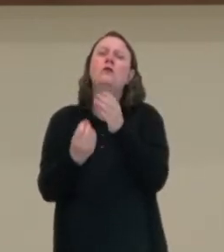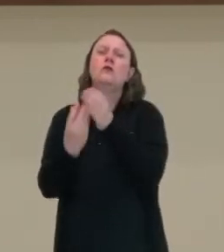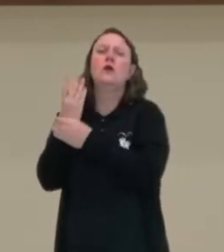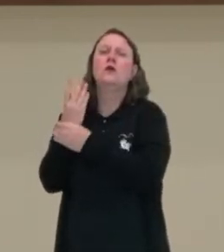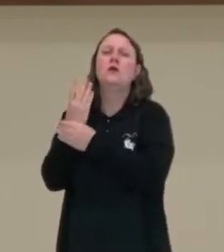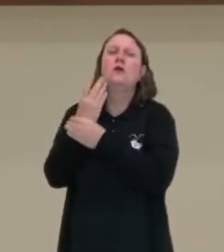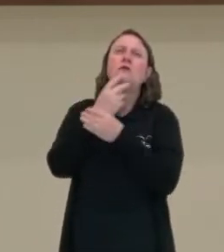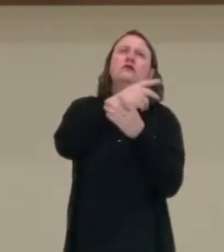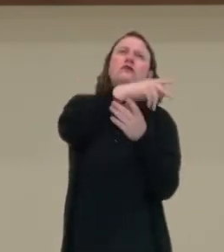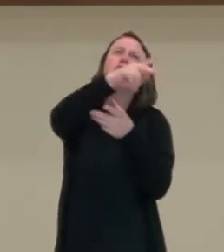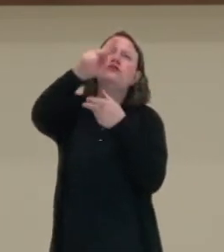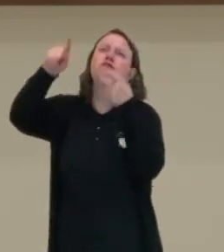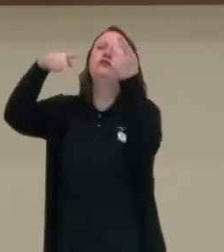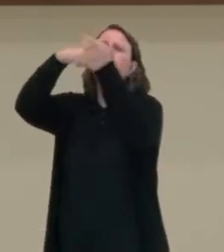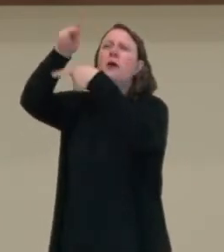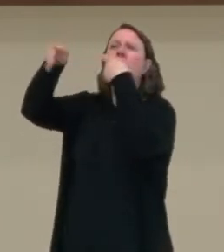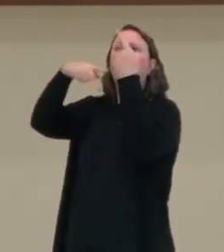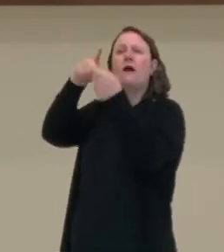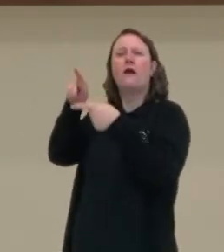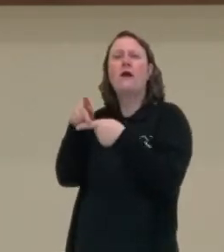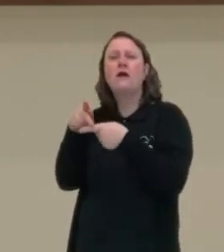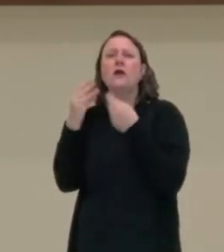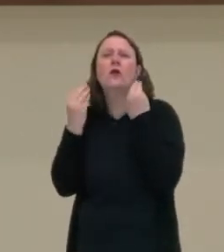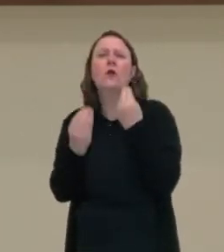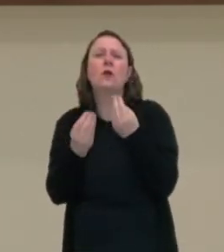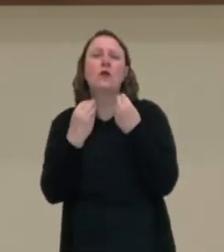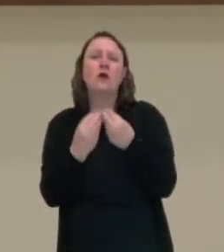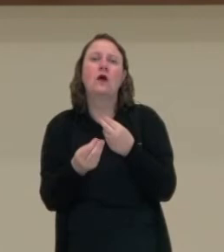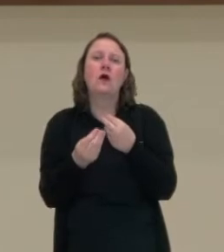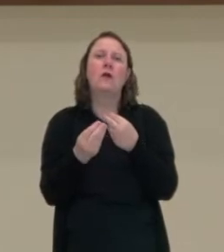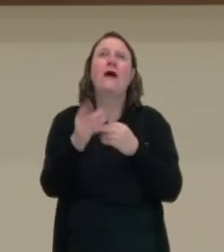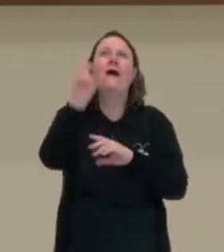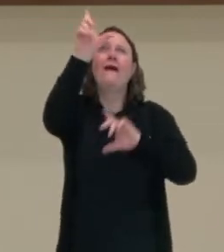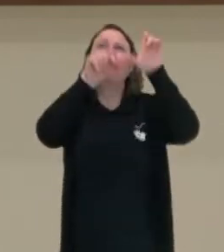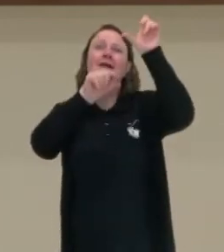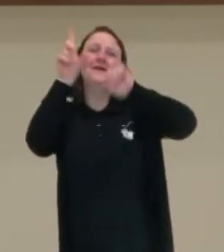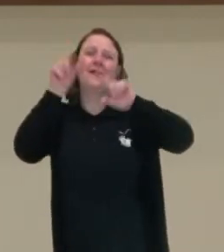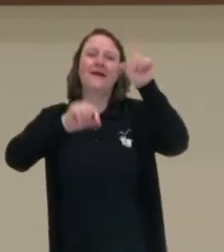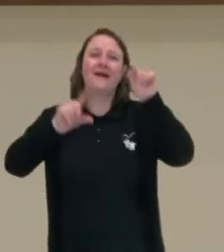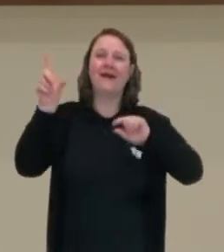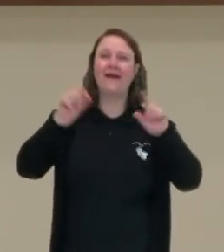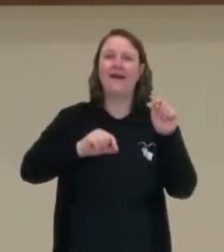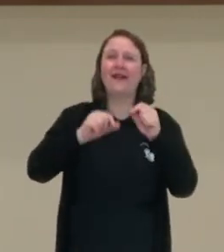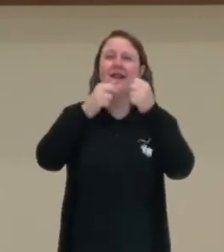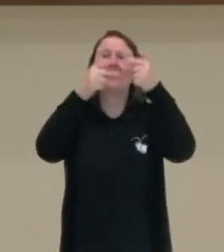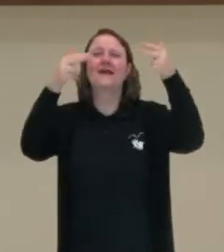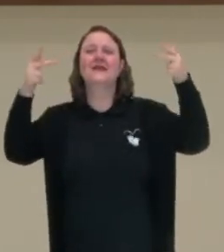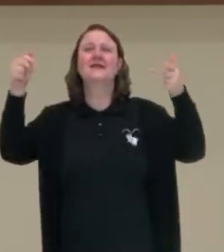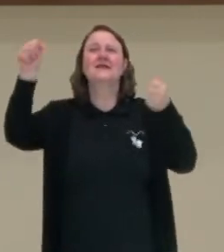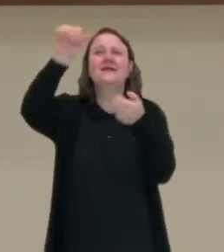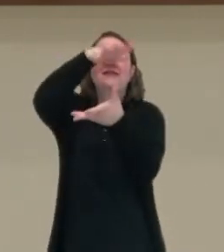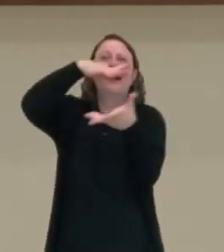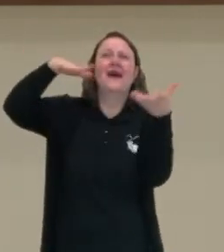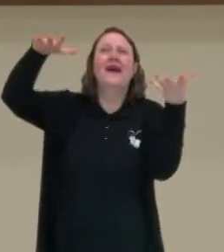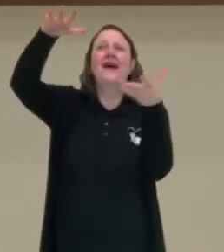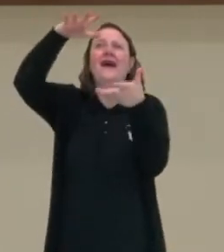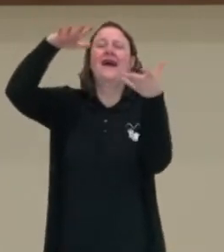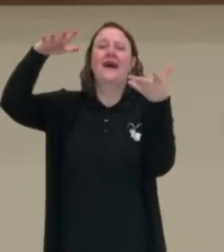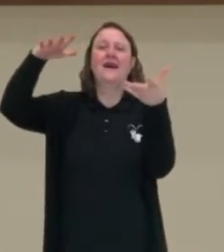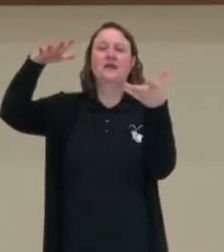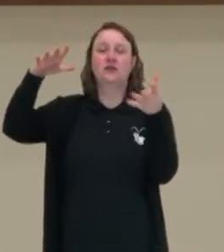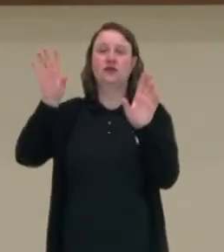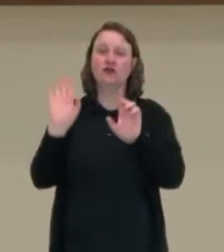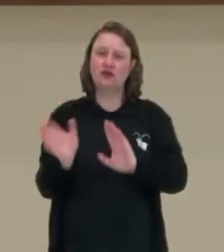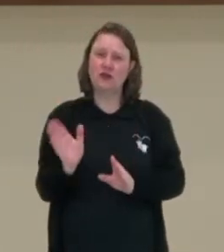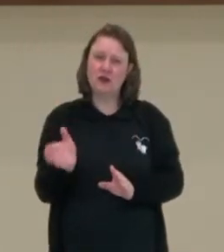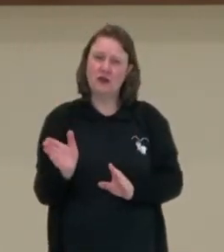de estrelas, segundo a ciência? Então, horas. Já estudou sobre fórmulas geométricas sagradas que